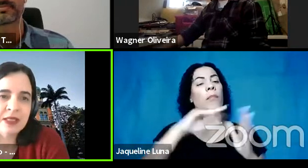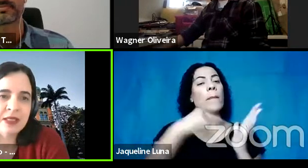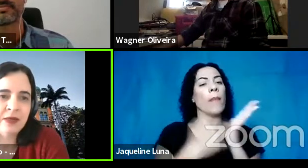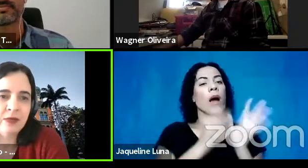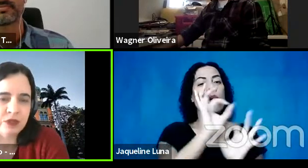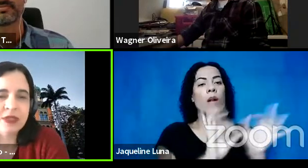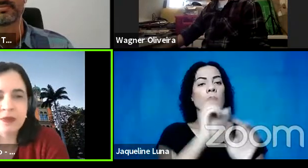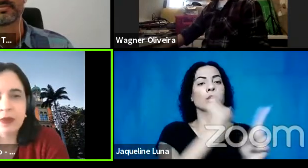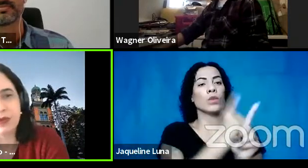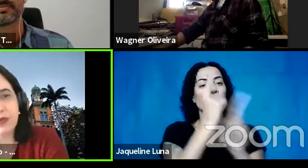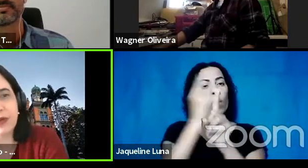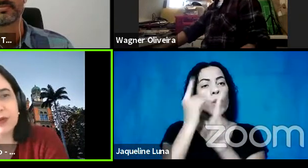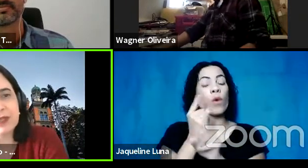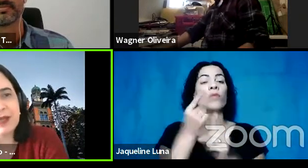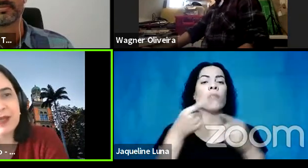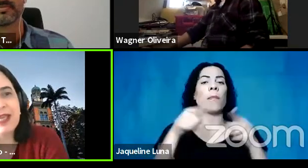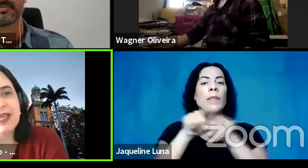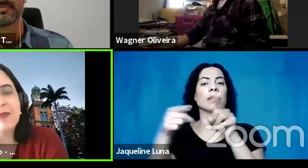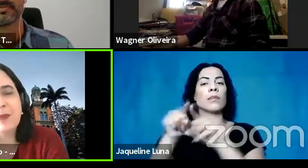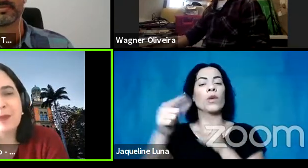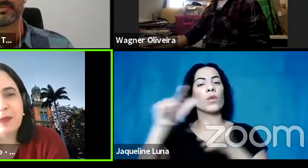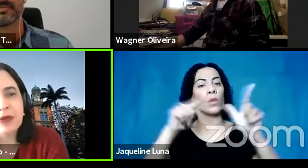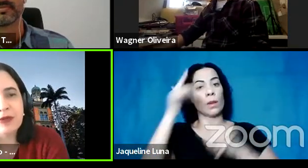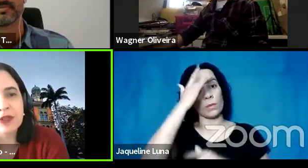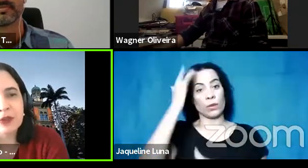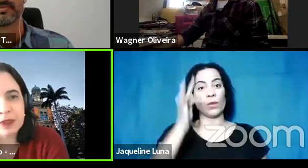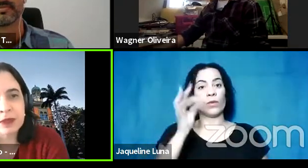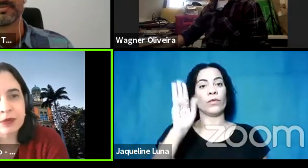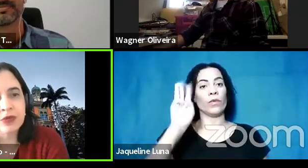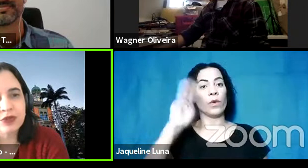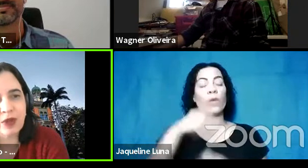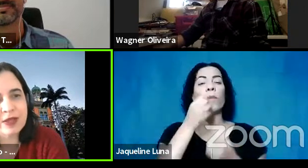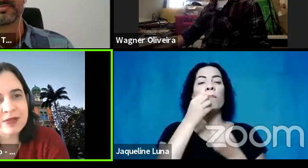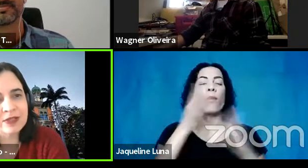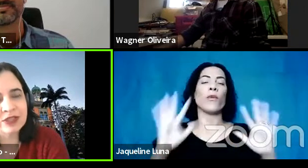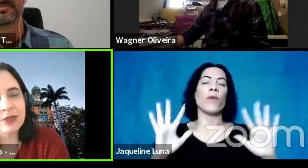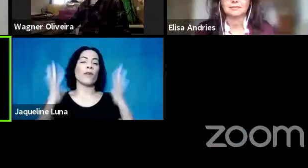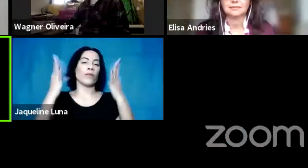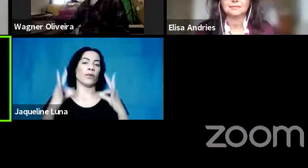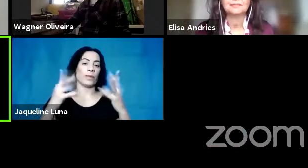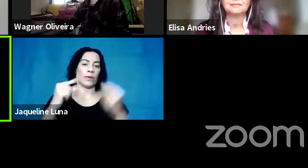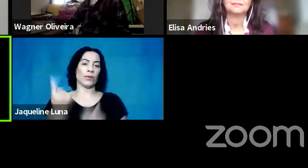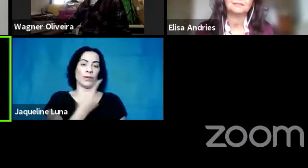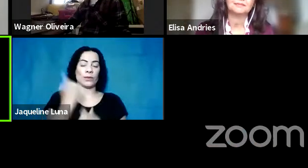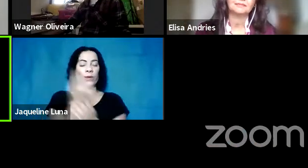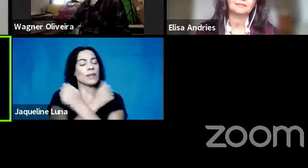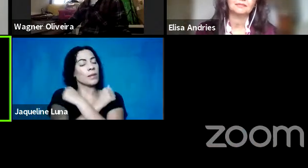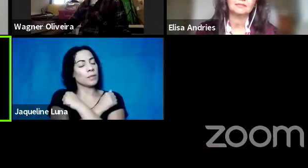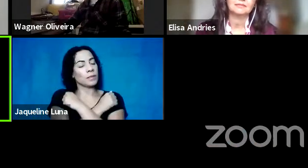em parceria com os demais membros do fórum, né? Um bom evento para todos nós. Um grande abraço.